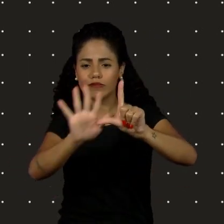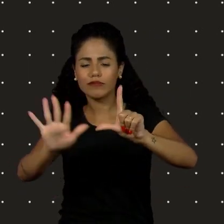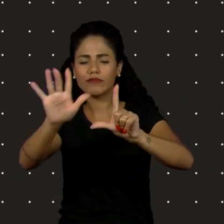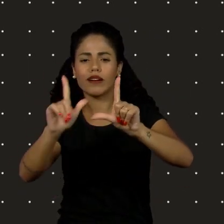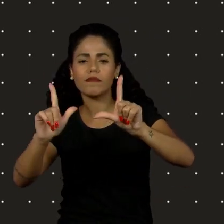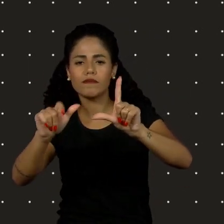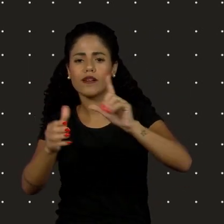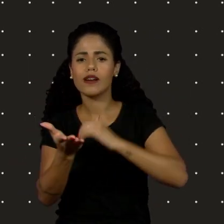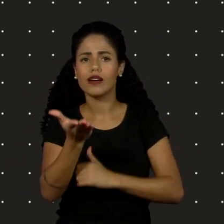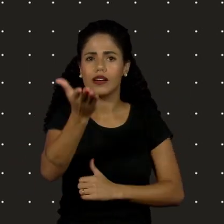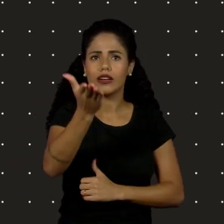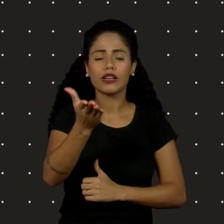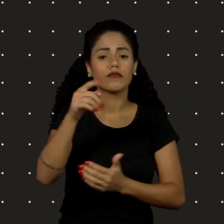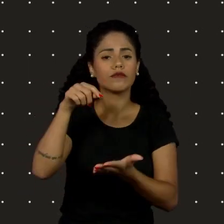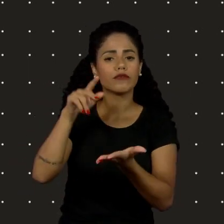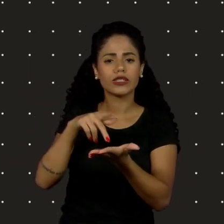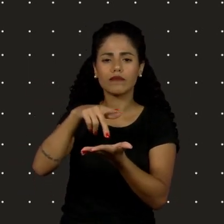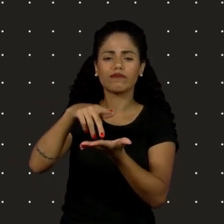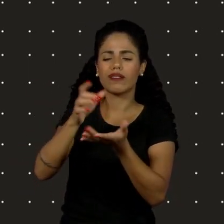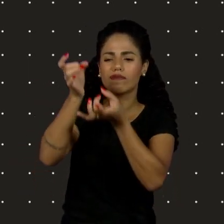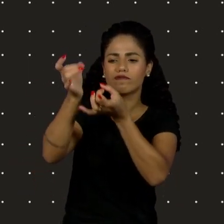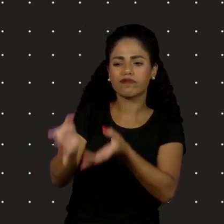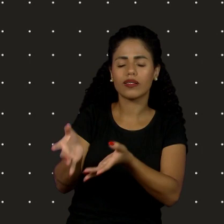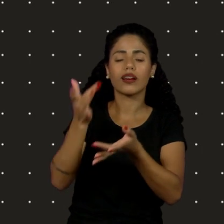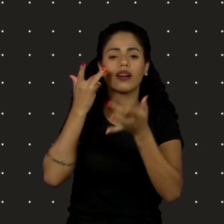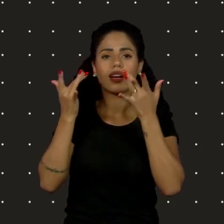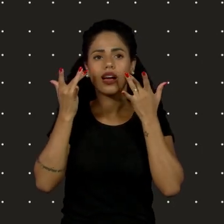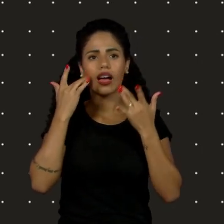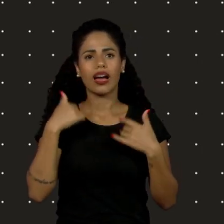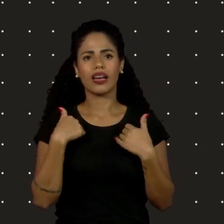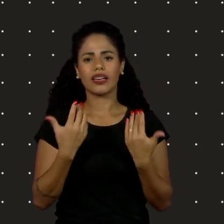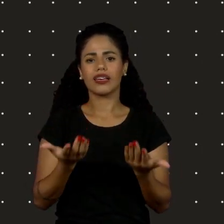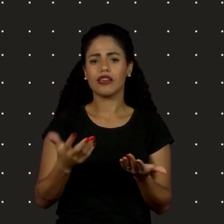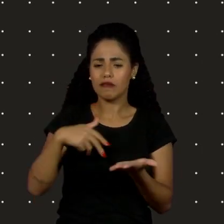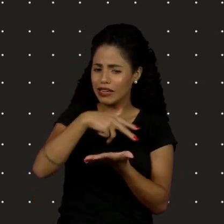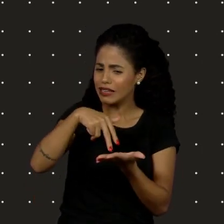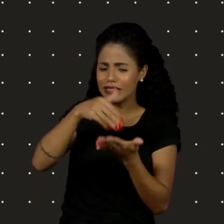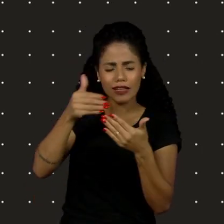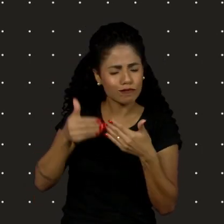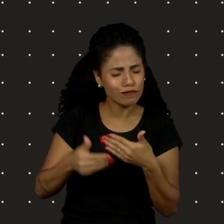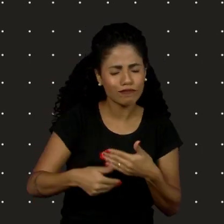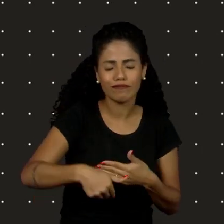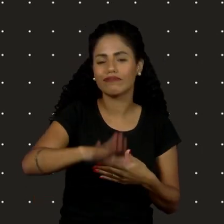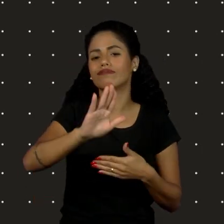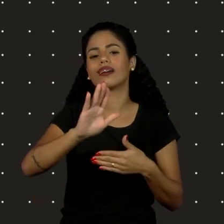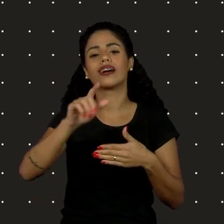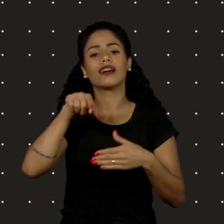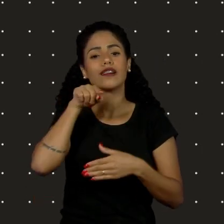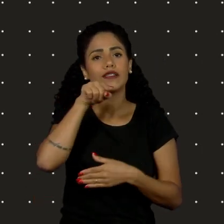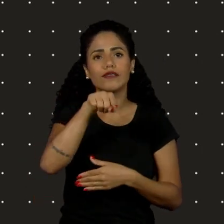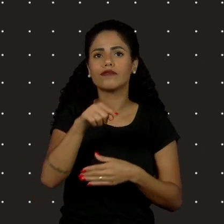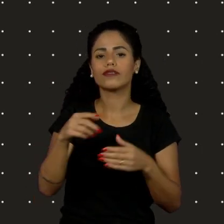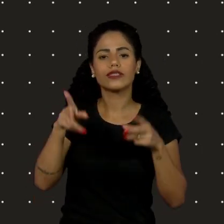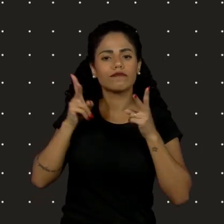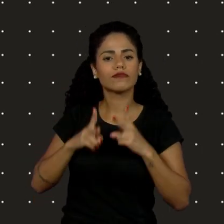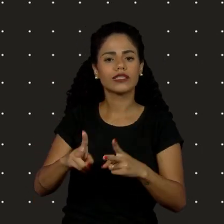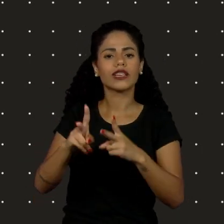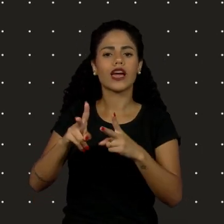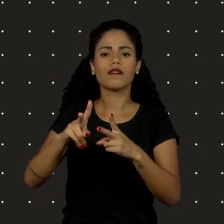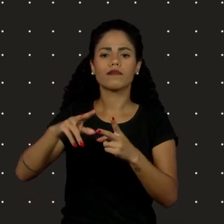você abandonou o clássico. Eu teria dançado com você mais. E você era meu